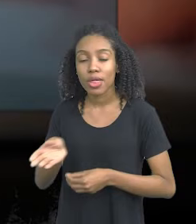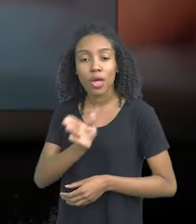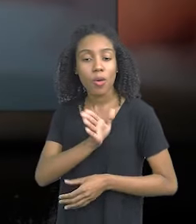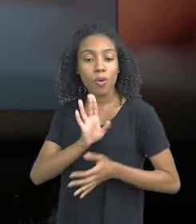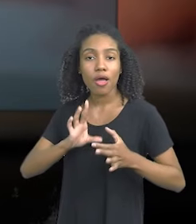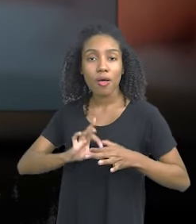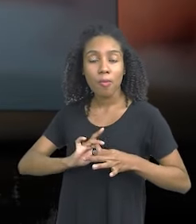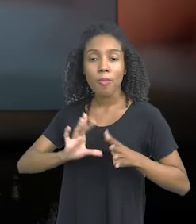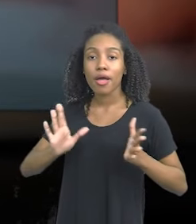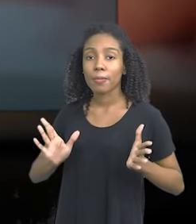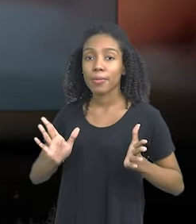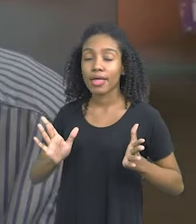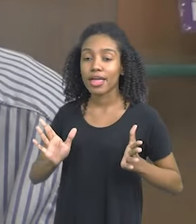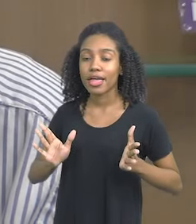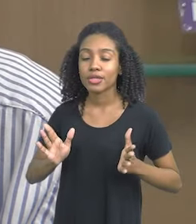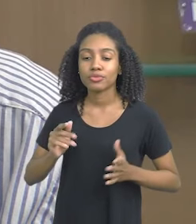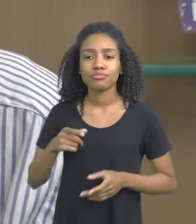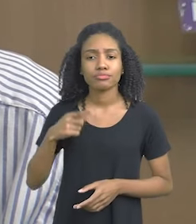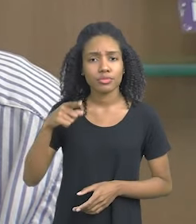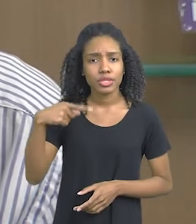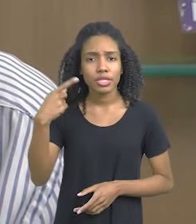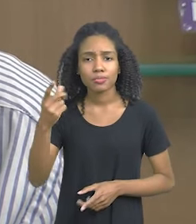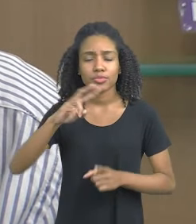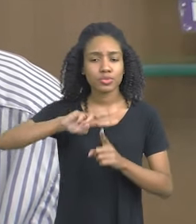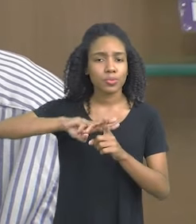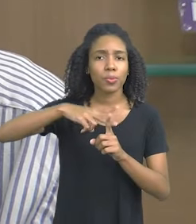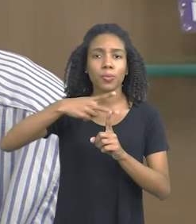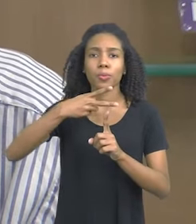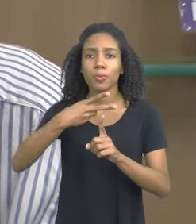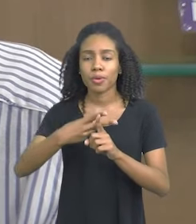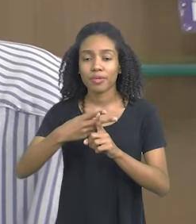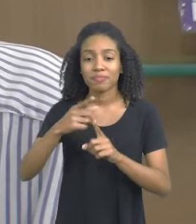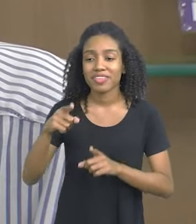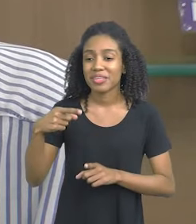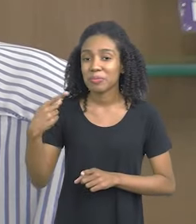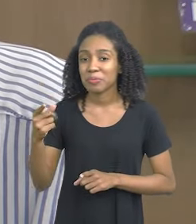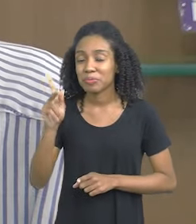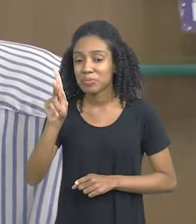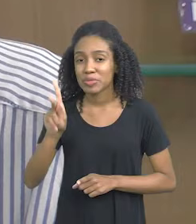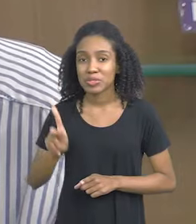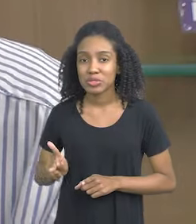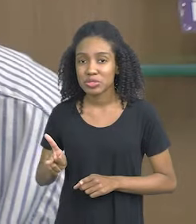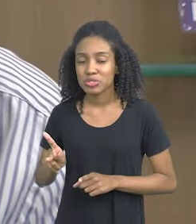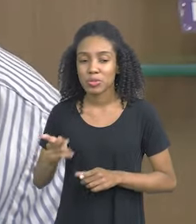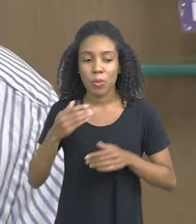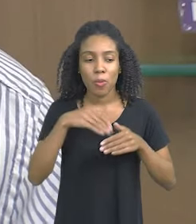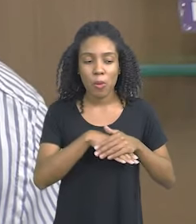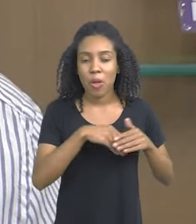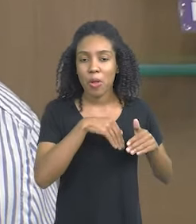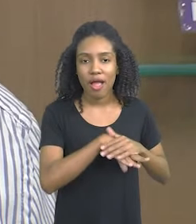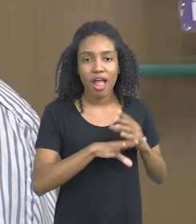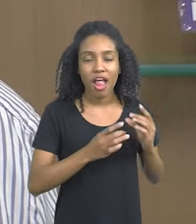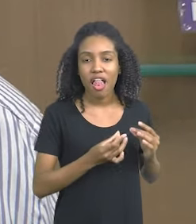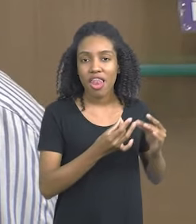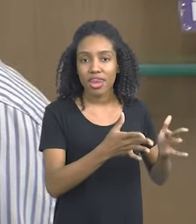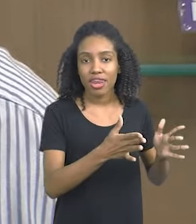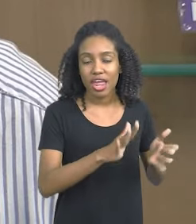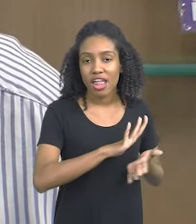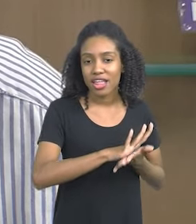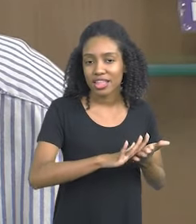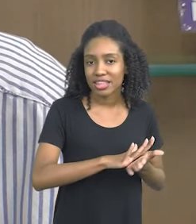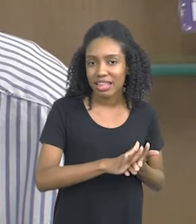que deveriam dar, semear, e caem na pobreza. Por que que é bom